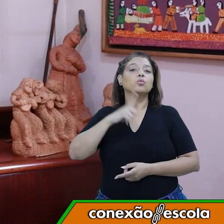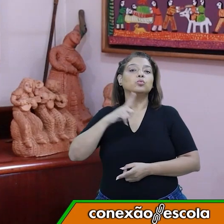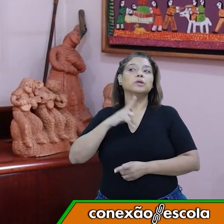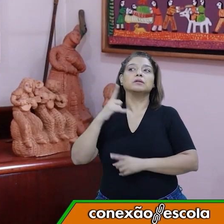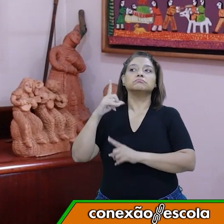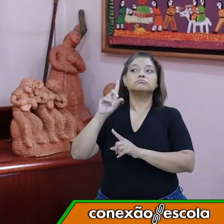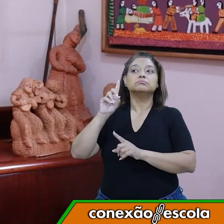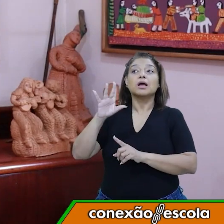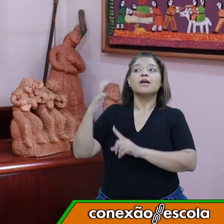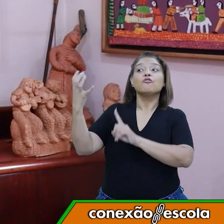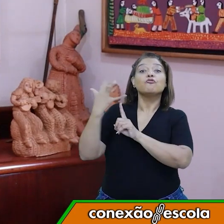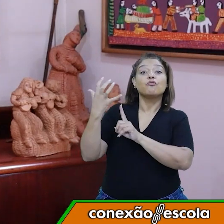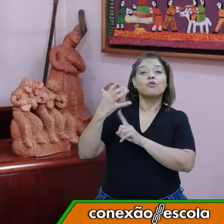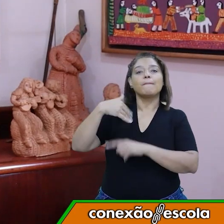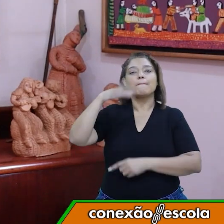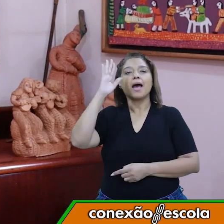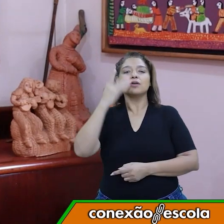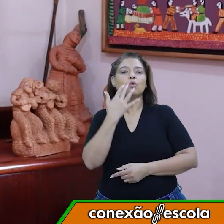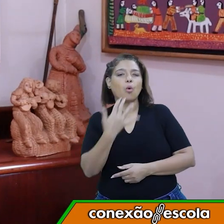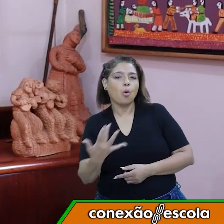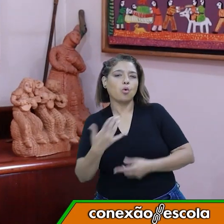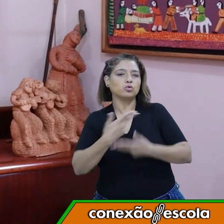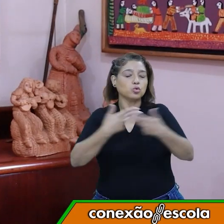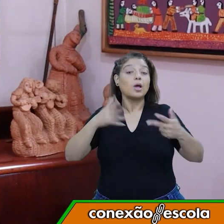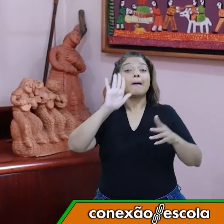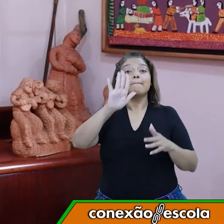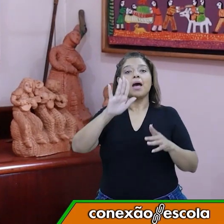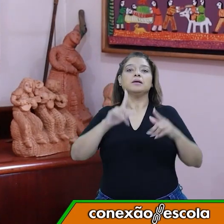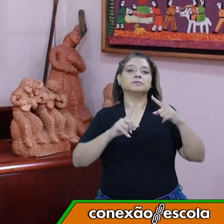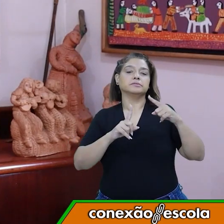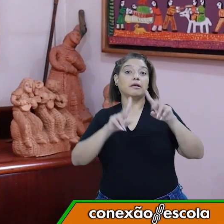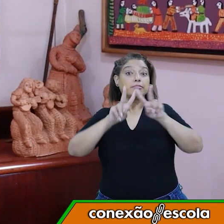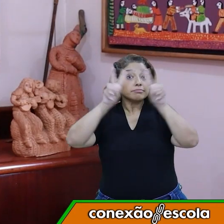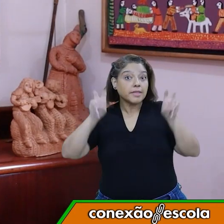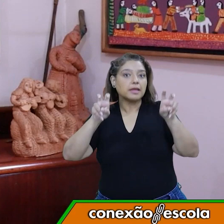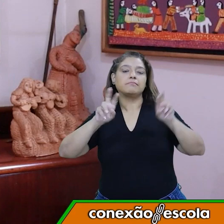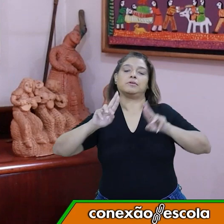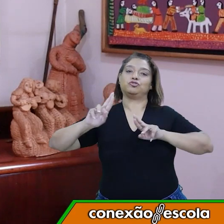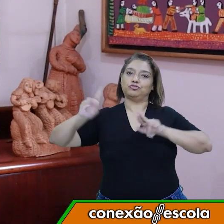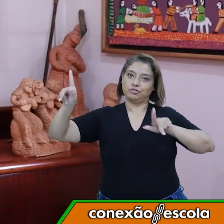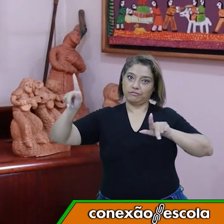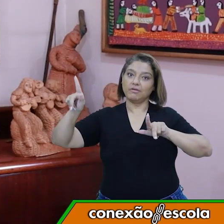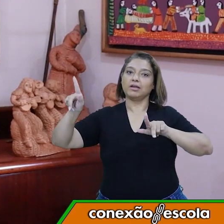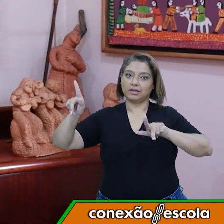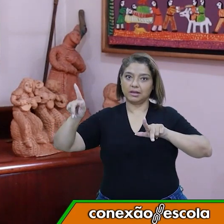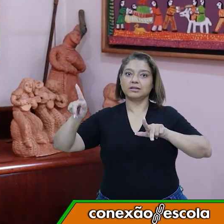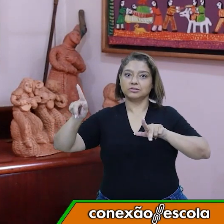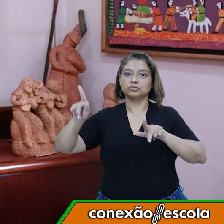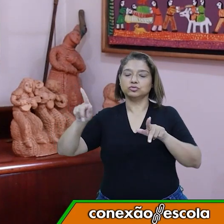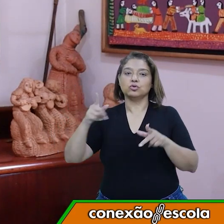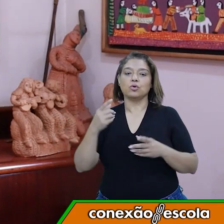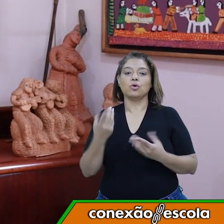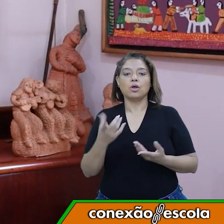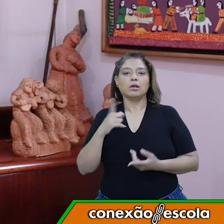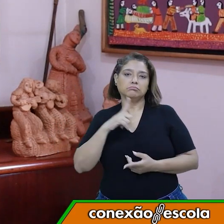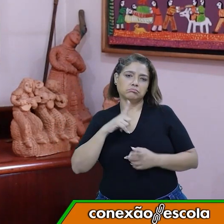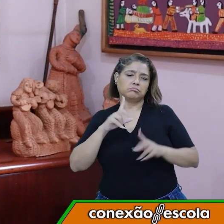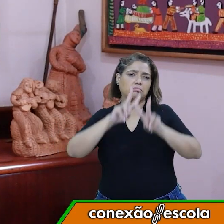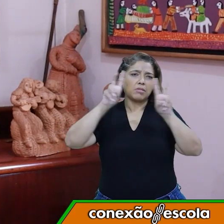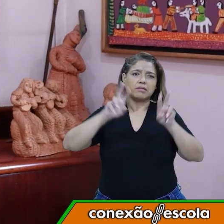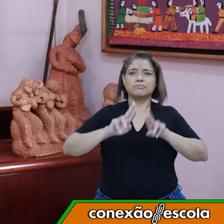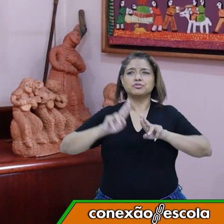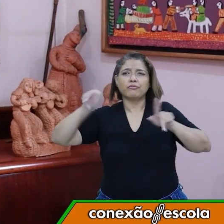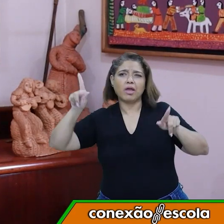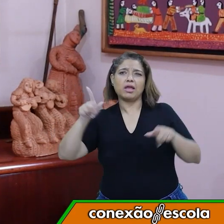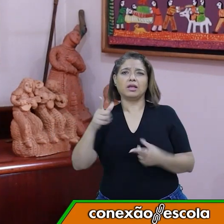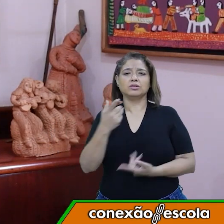de ter a influência dele, as cores que são influência, mas a temática é totalmente o que ele faz.